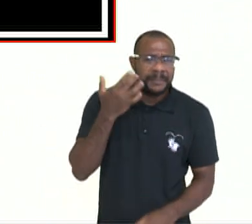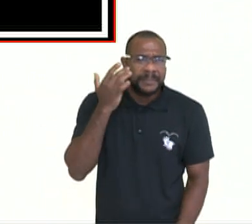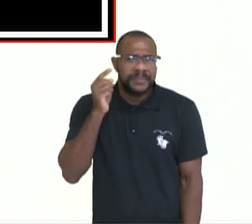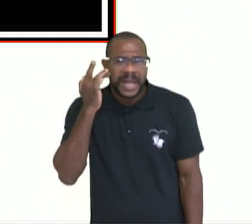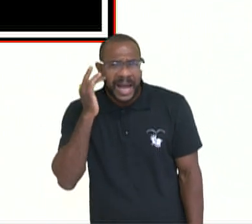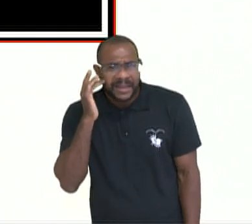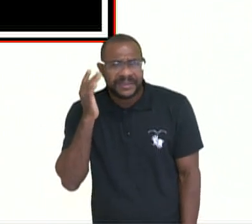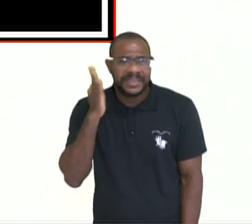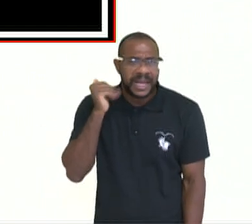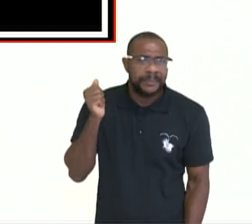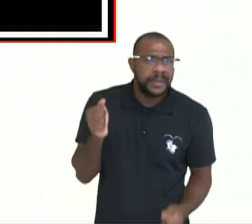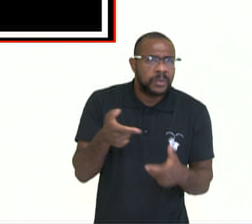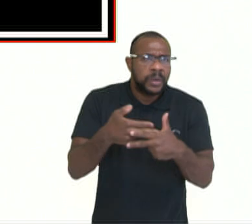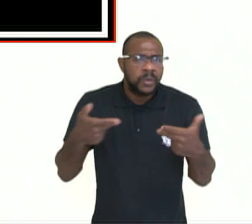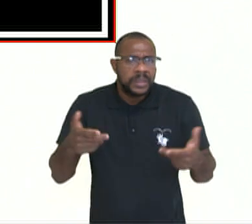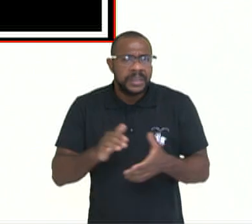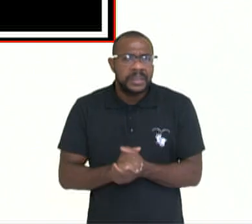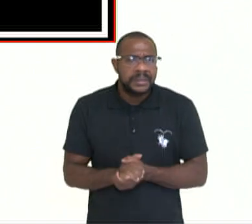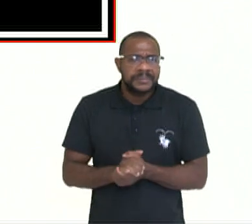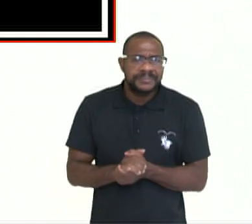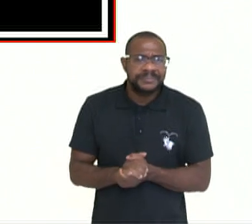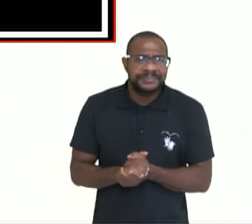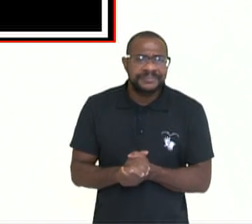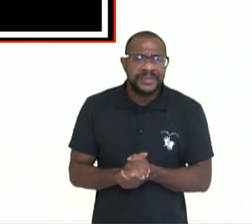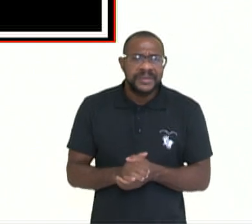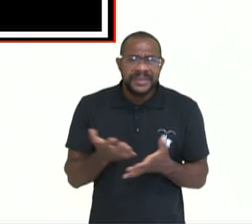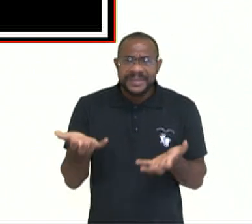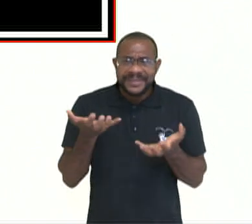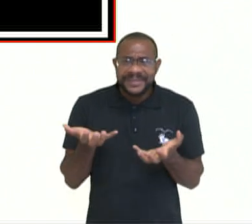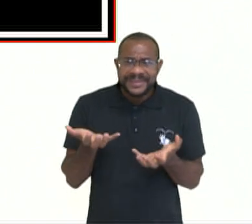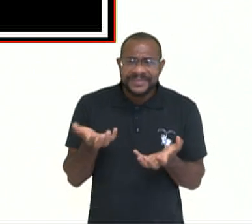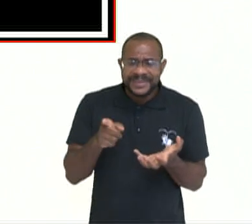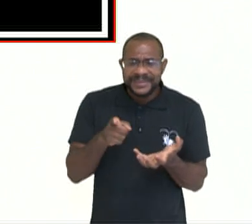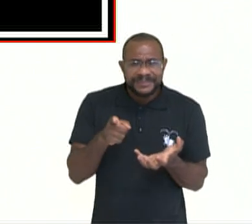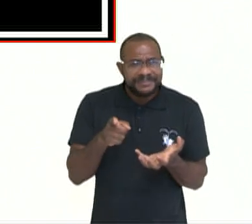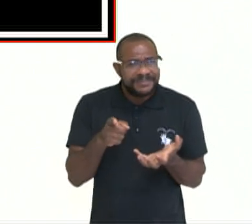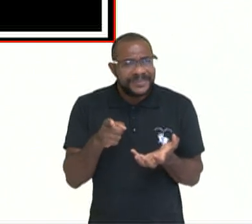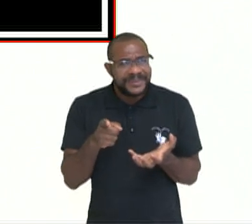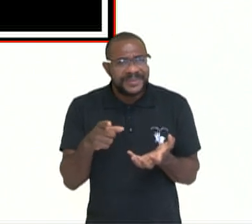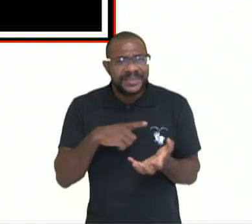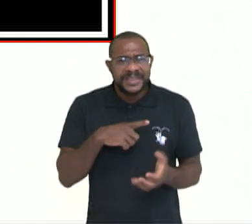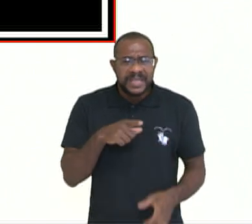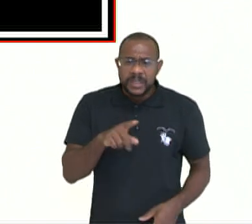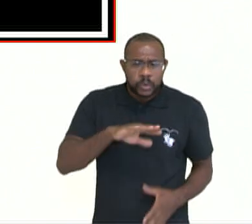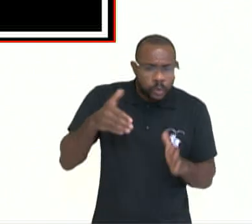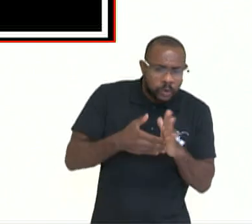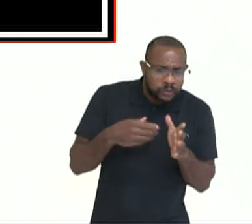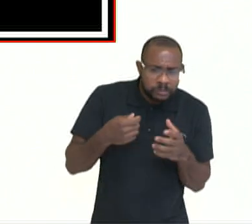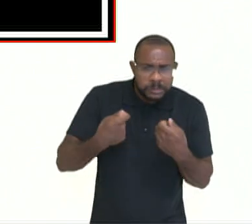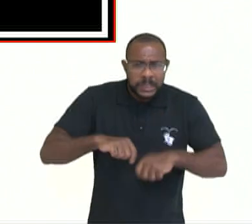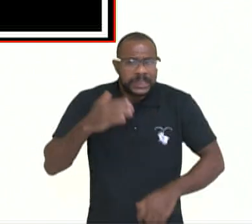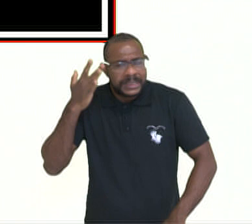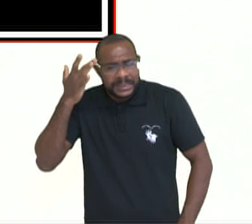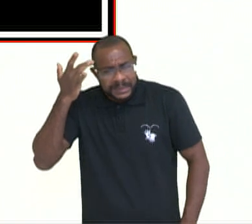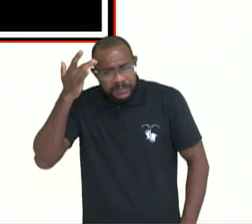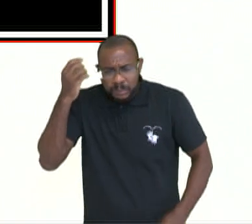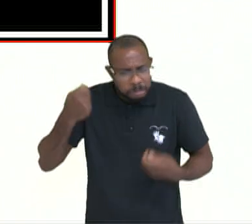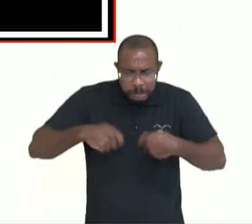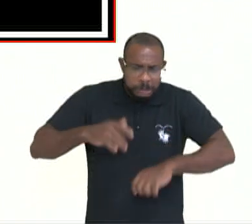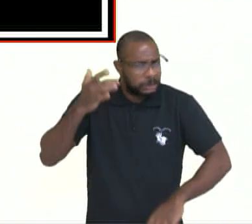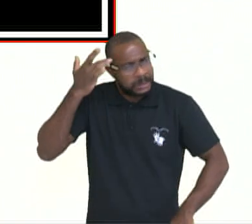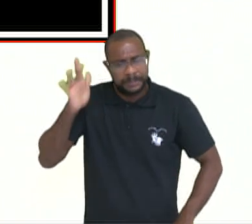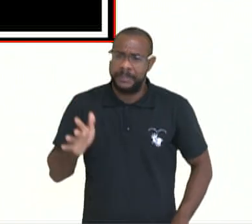ele estava mostrando que questionar-se não quer dizer que eu detenha todo o saber, mas quer dizer que eu